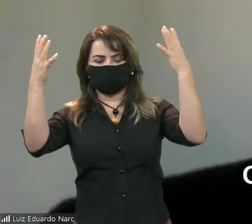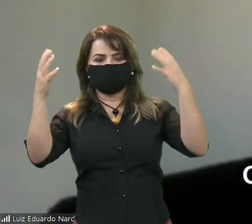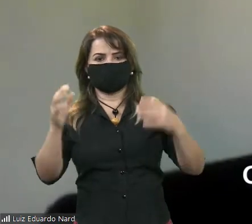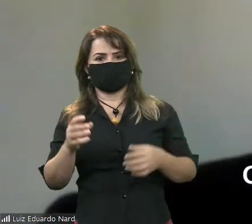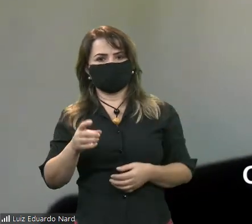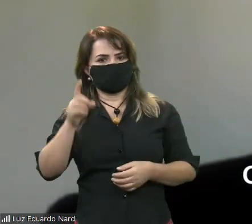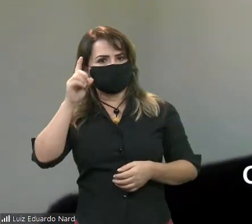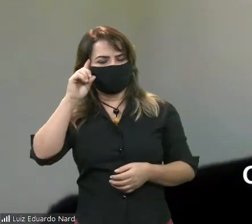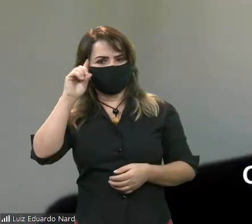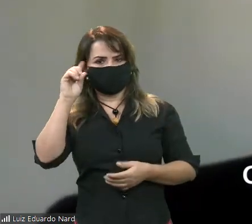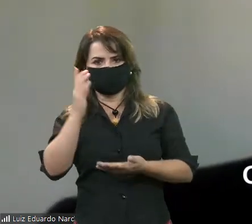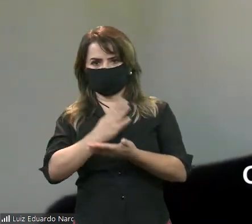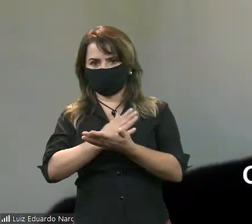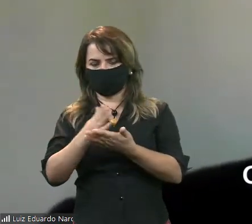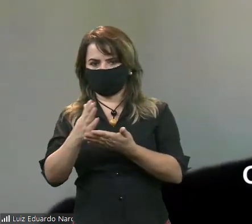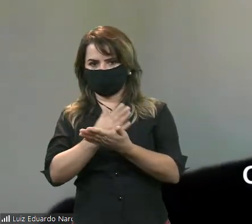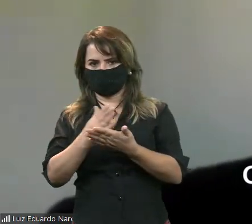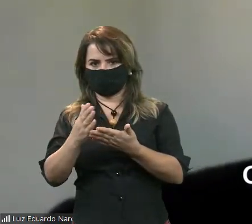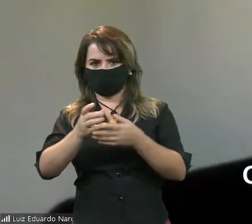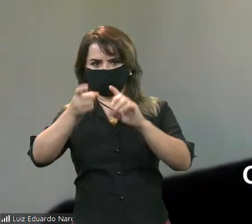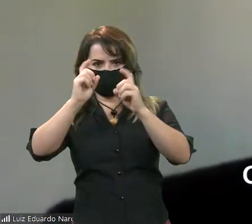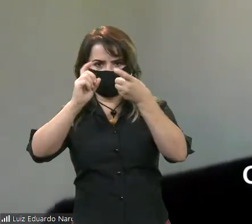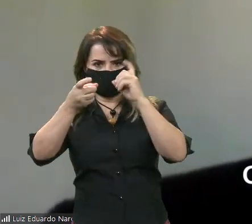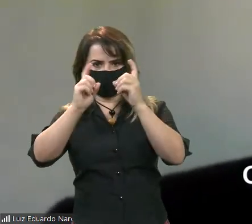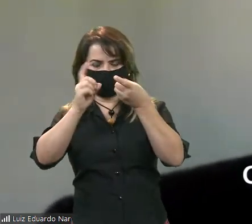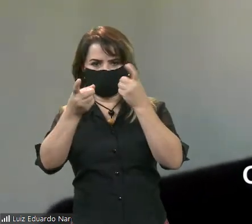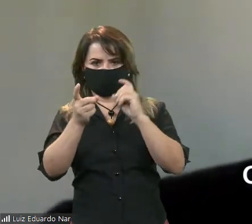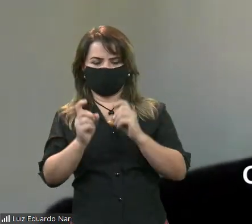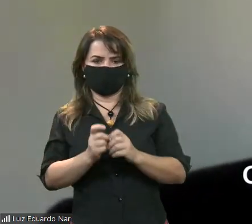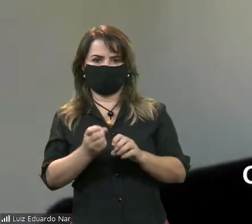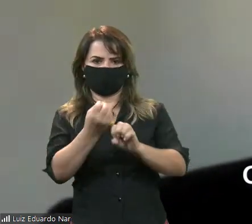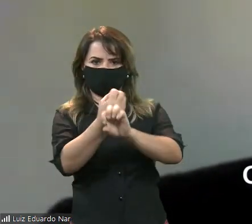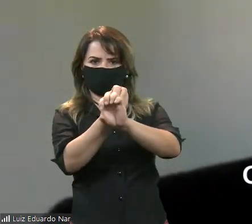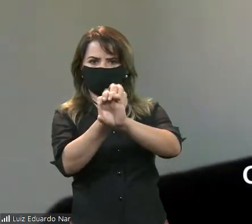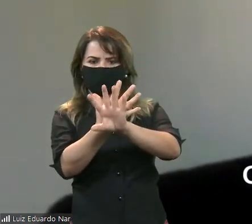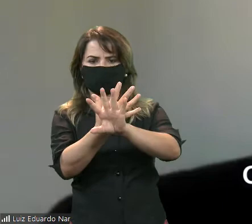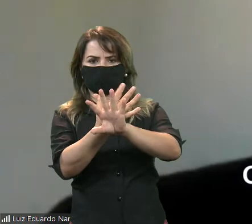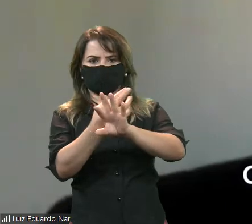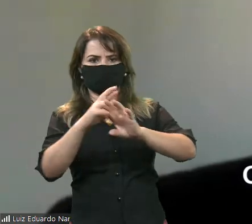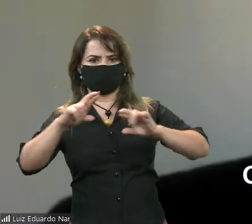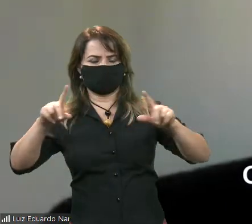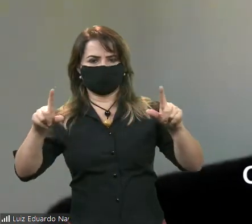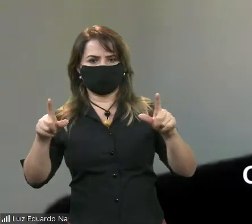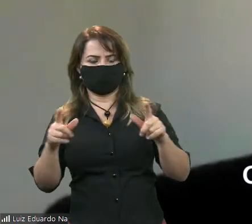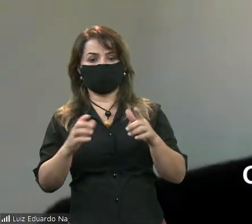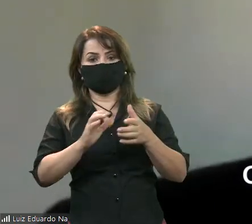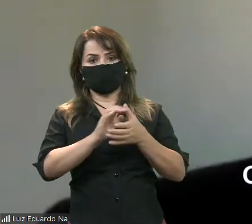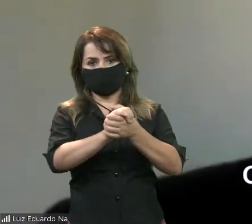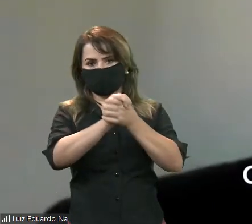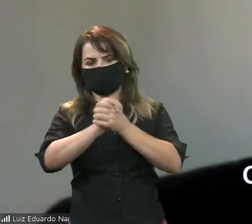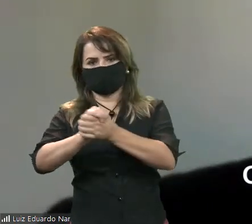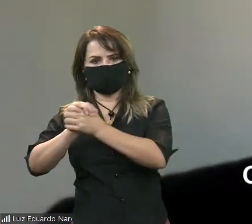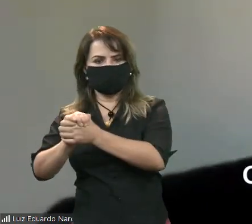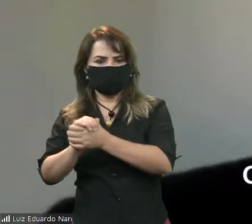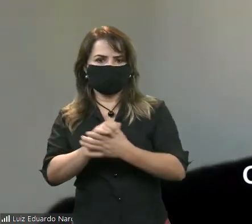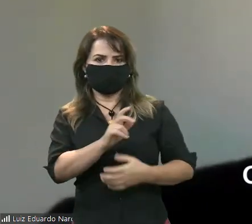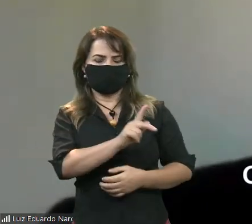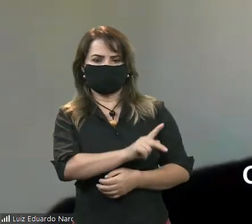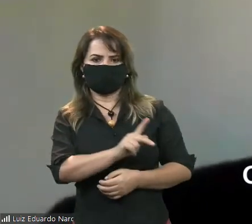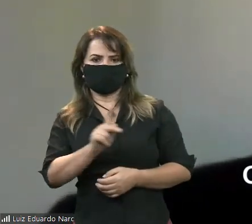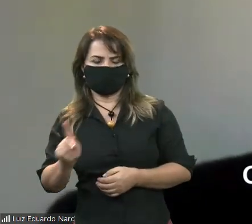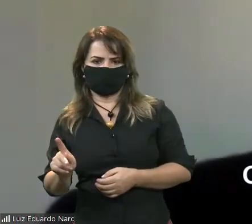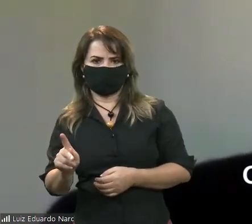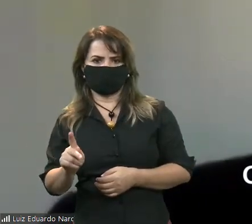iniciamos, é um divisor de águas para nós vereadores. Cumprimento o senhor presidente, cumprimento a todos os vereadores e